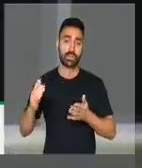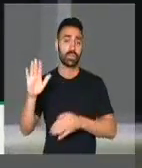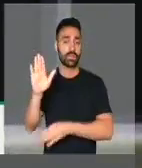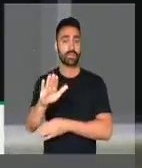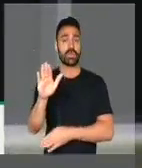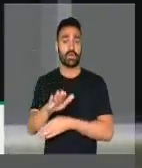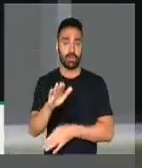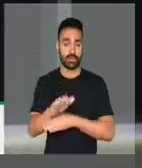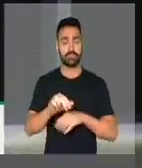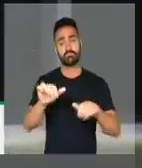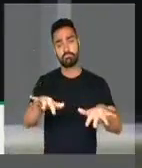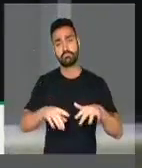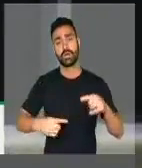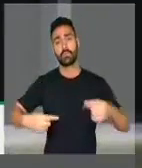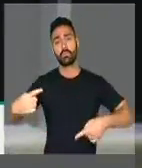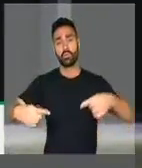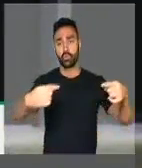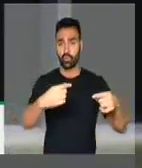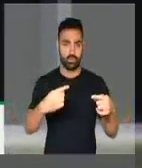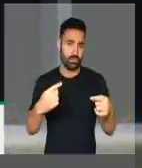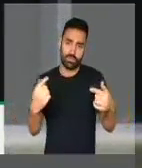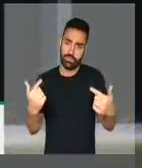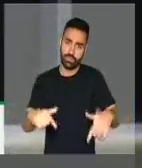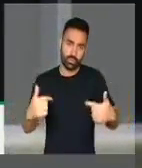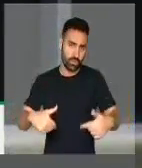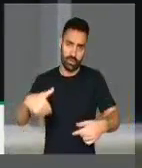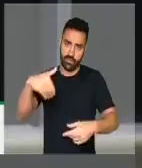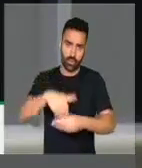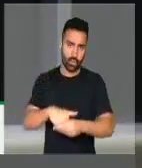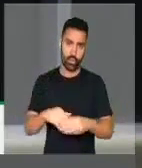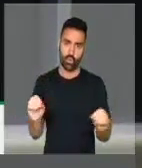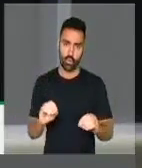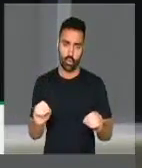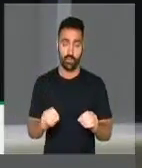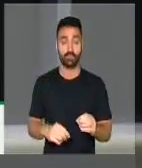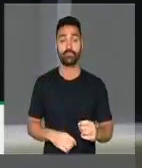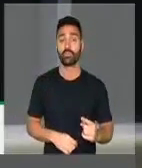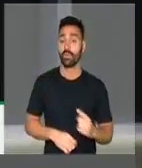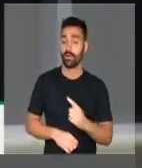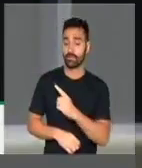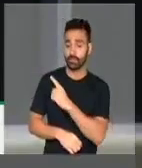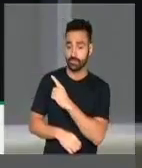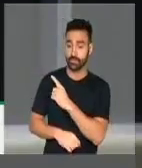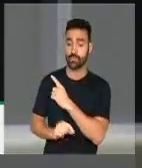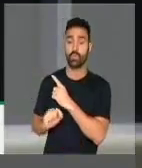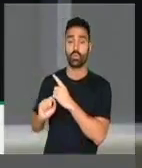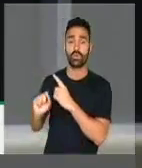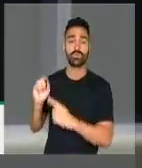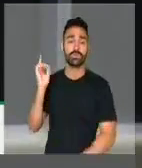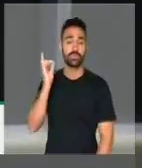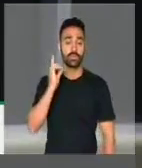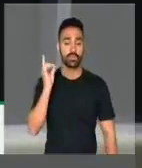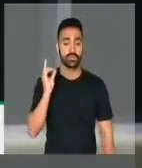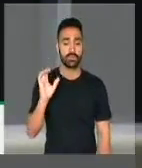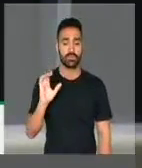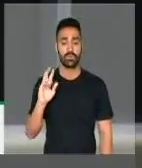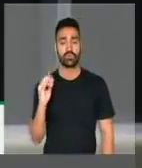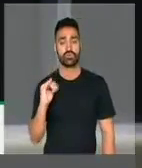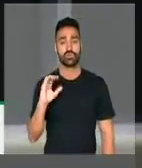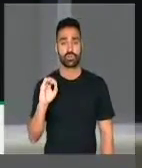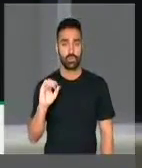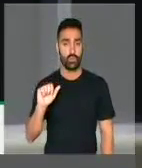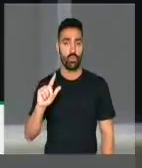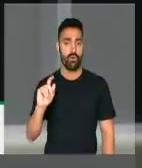é algo que afronta, inclusive, na nossa visão, como vários apontaram aqui, até mesmo aqueles